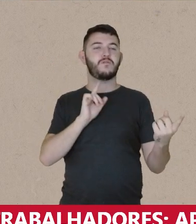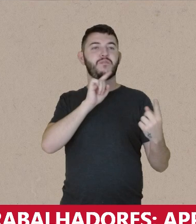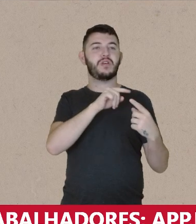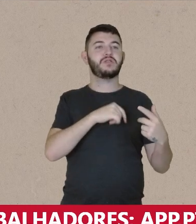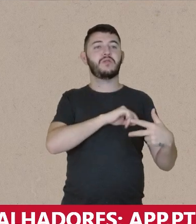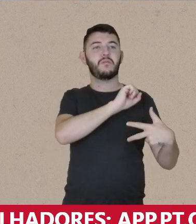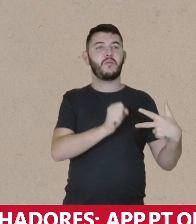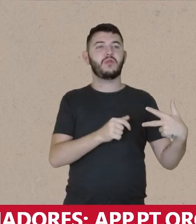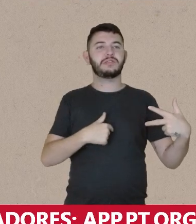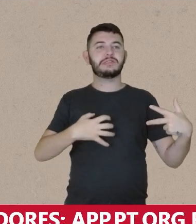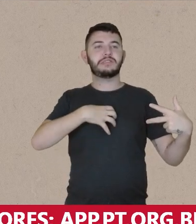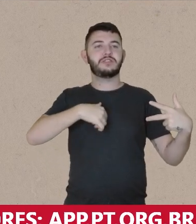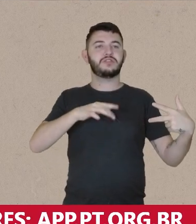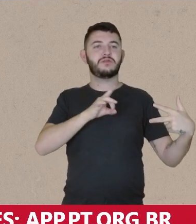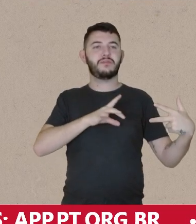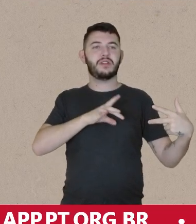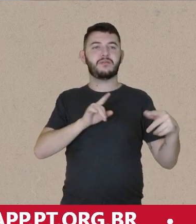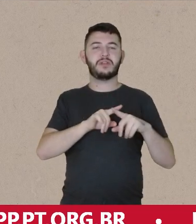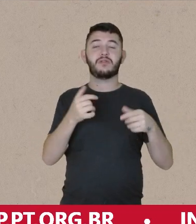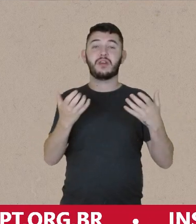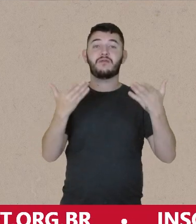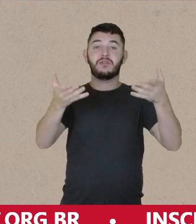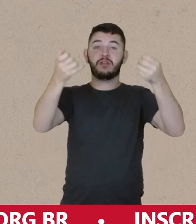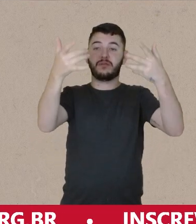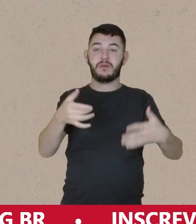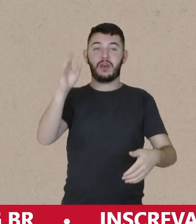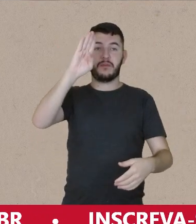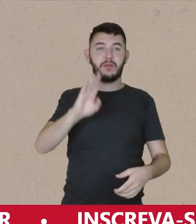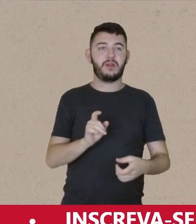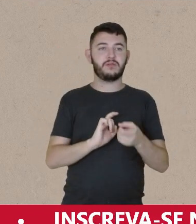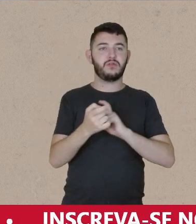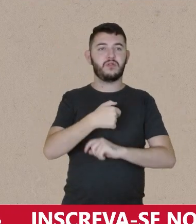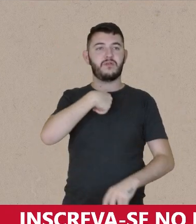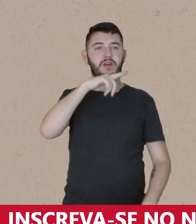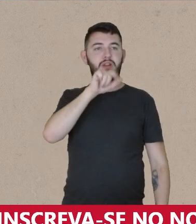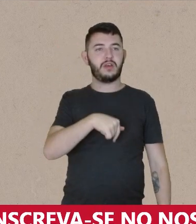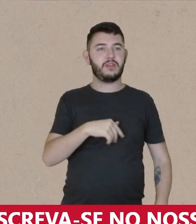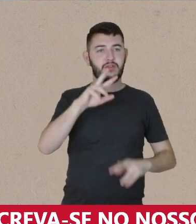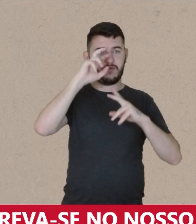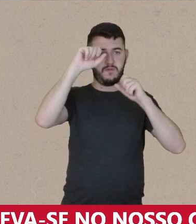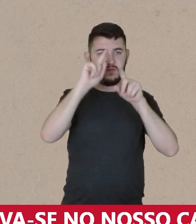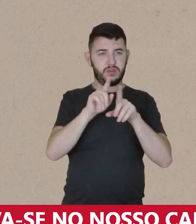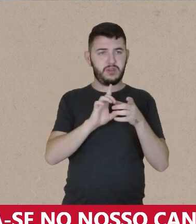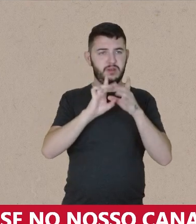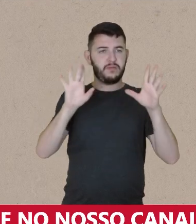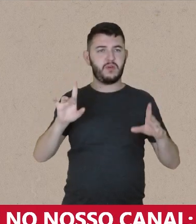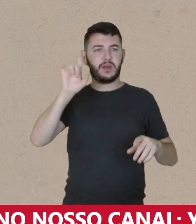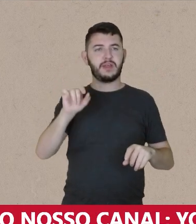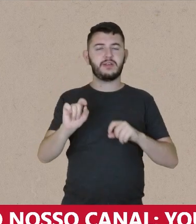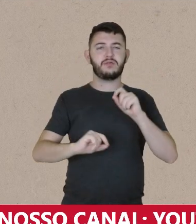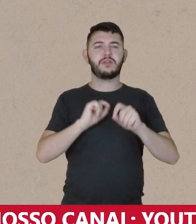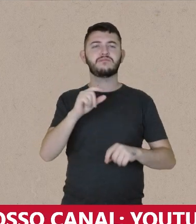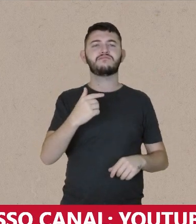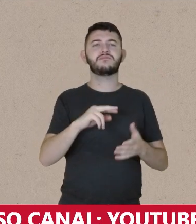comentasse a importância da união entre as forças democráticas contra a ameaça ao país que significa o governo